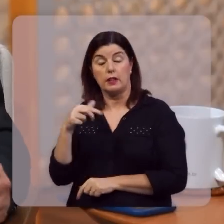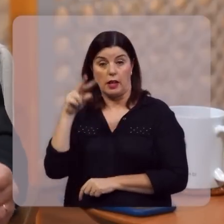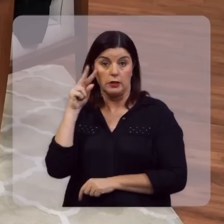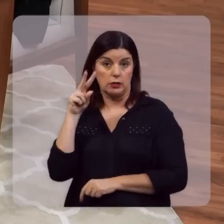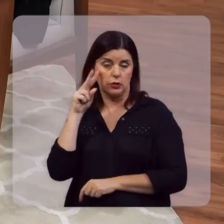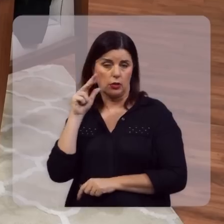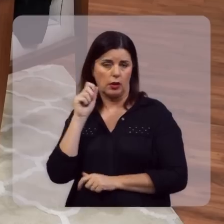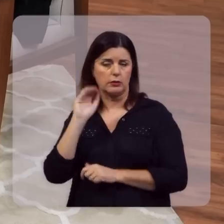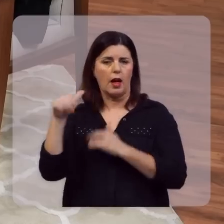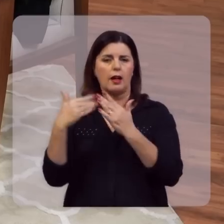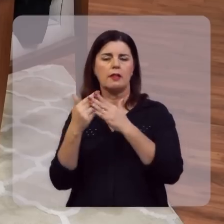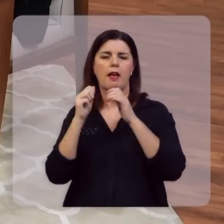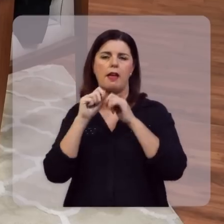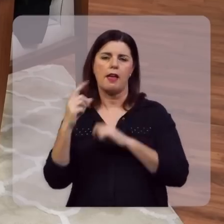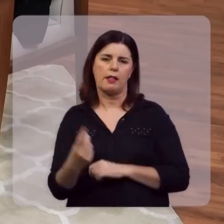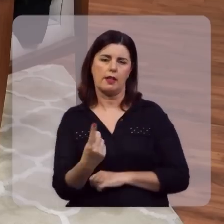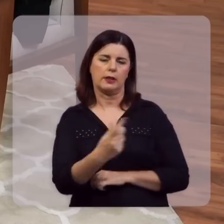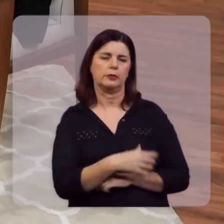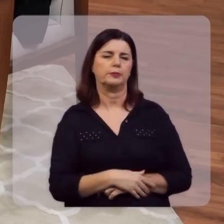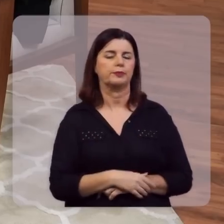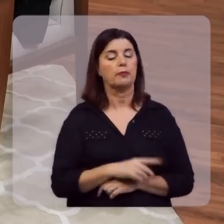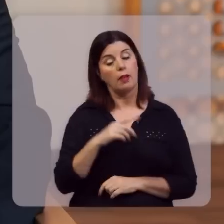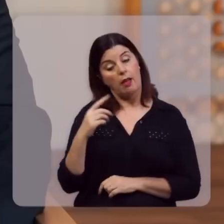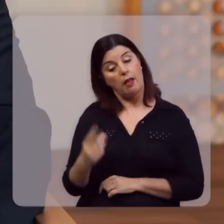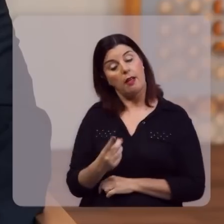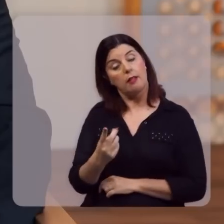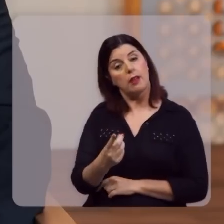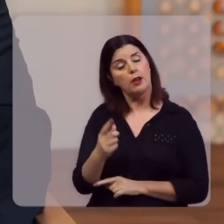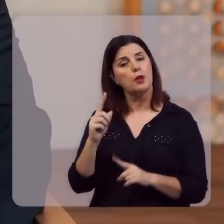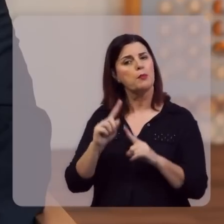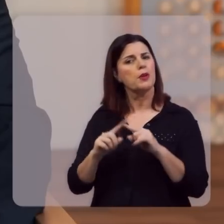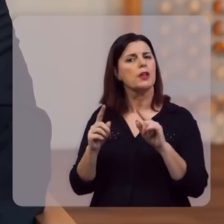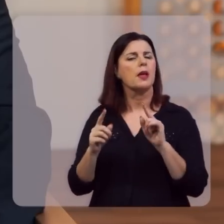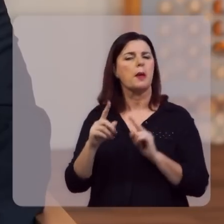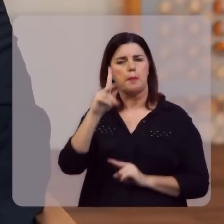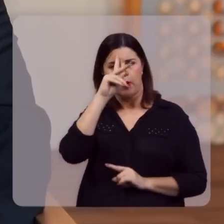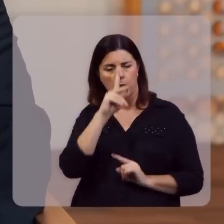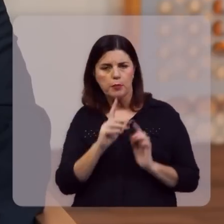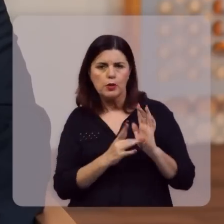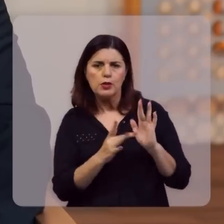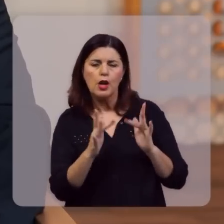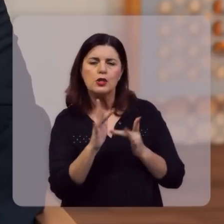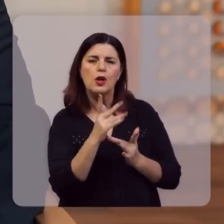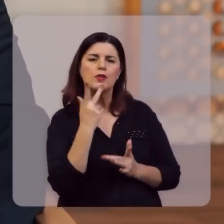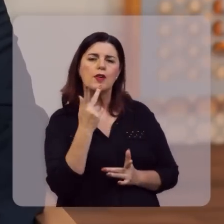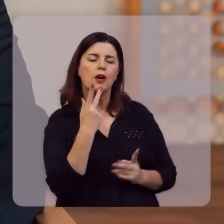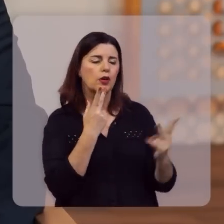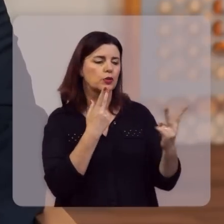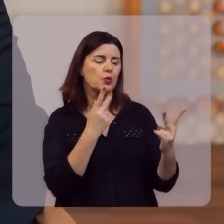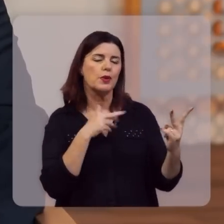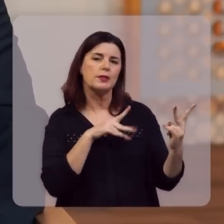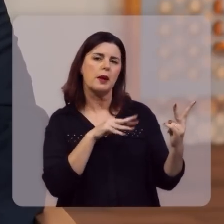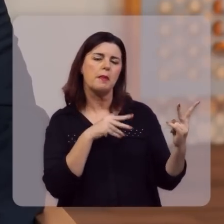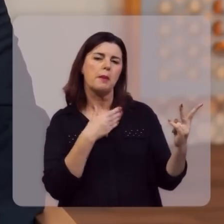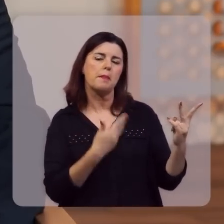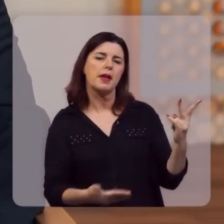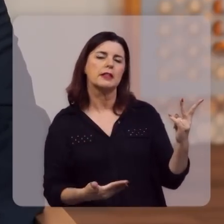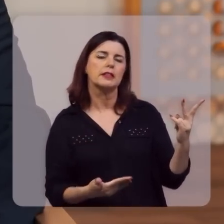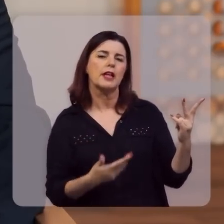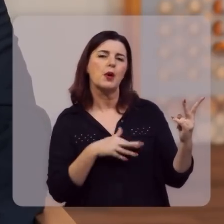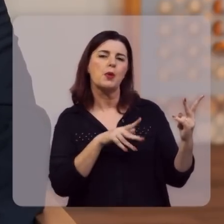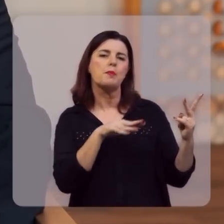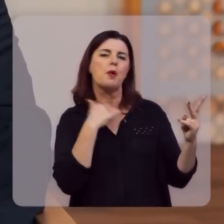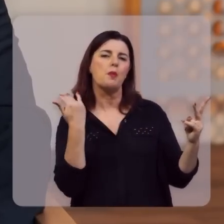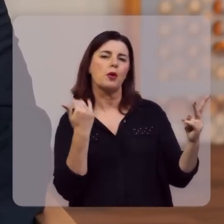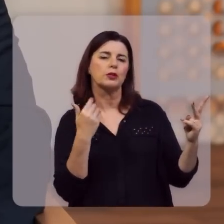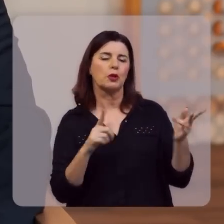e como que isso pode ecoar na eternidade? Bom, na eternidade, porque ele mesmo disse àquelas duas irmãs que tinham acabado de